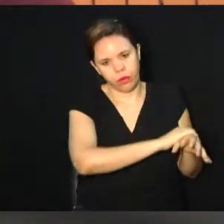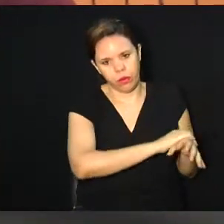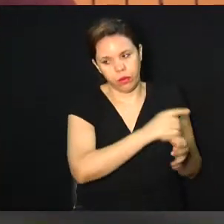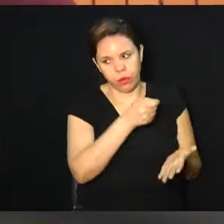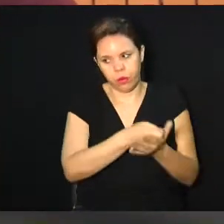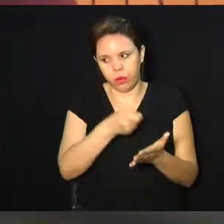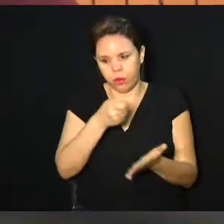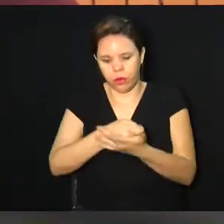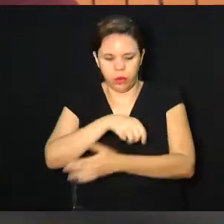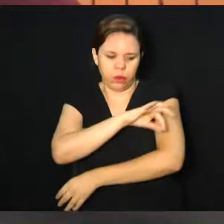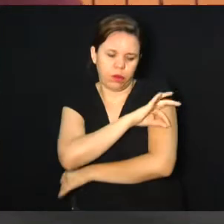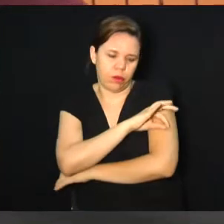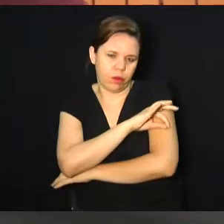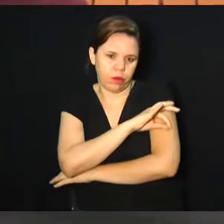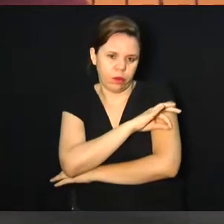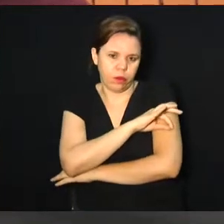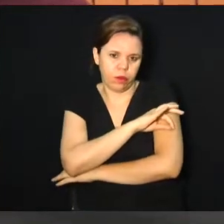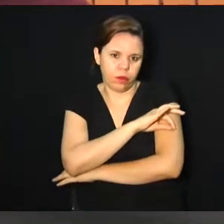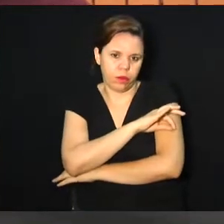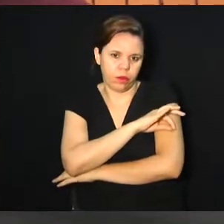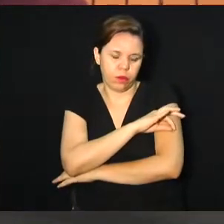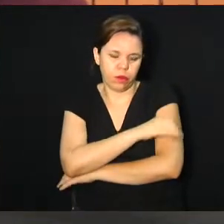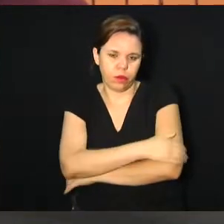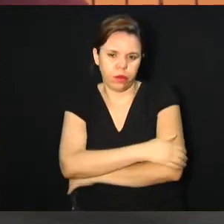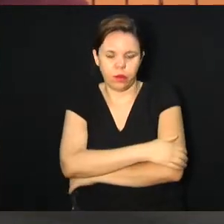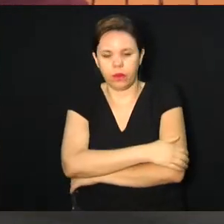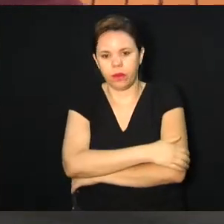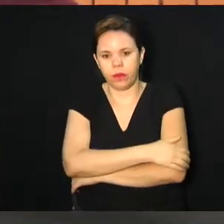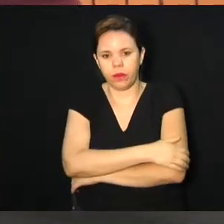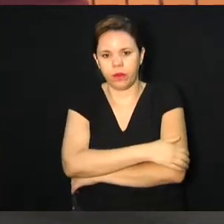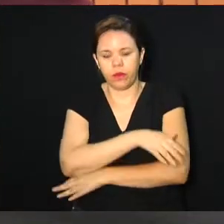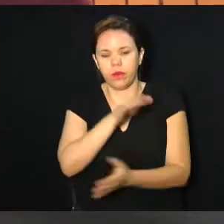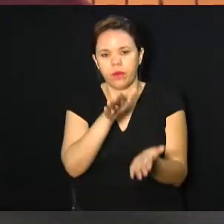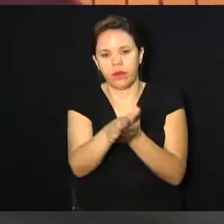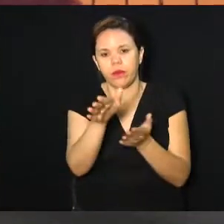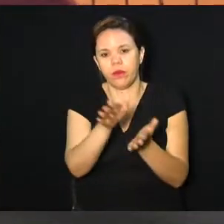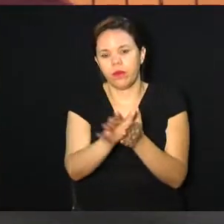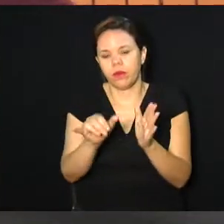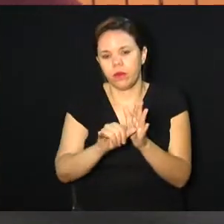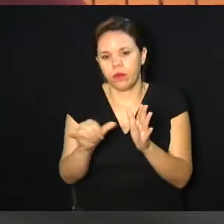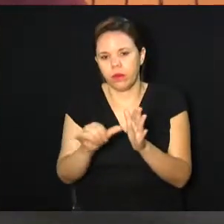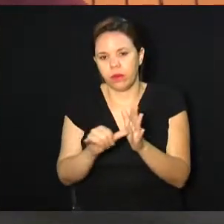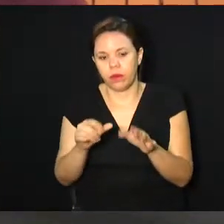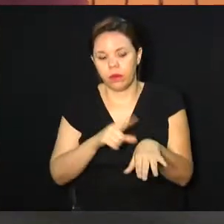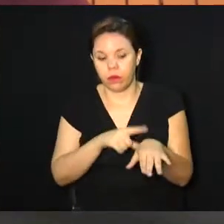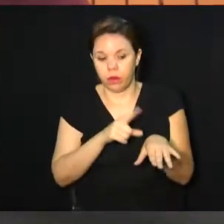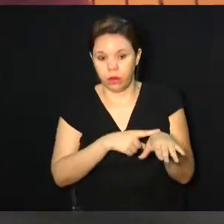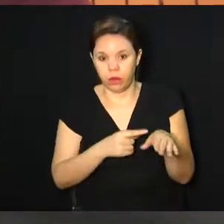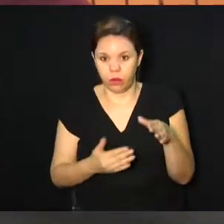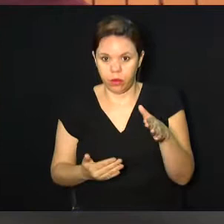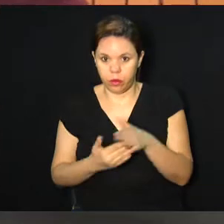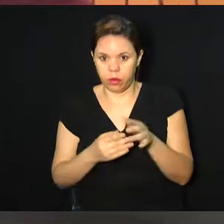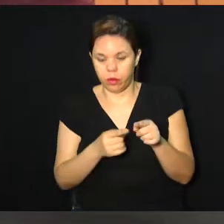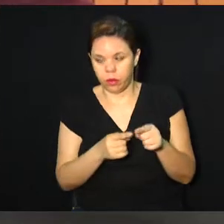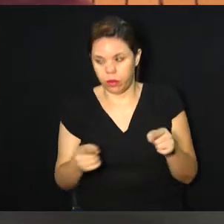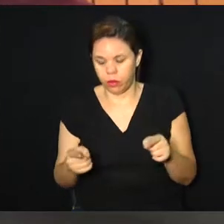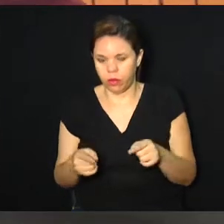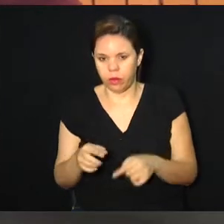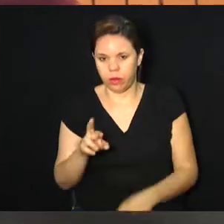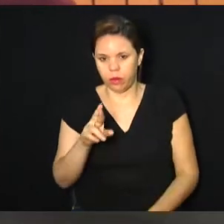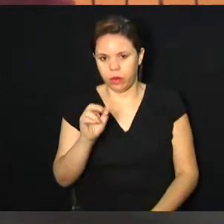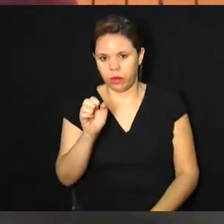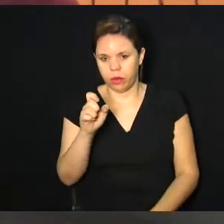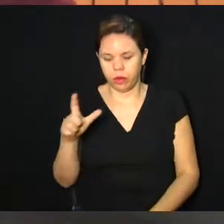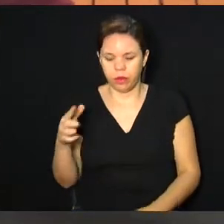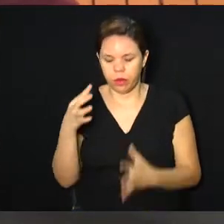obrigou a prefeitura, né, a publicar a licitação dentro de um prazo, e o Rafael levantou a nossa